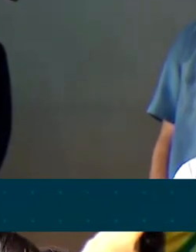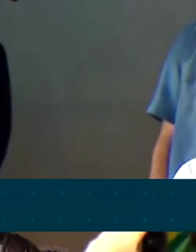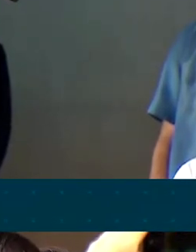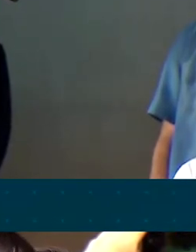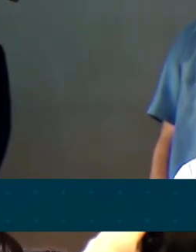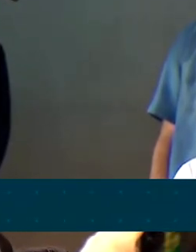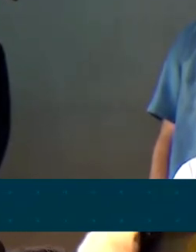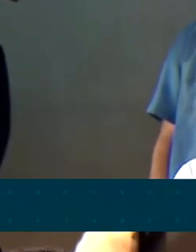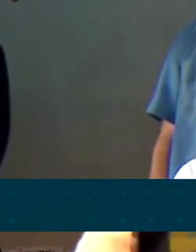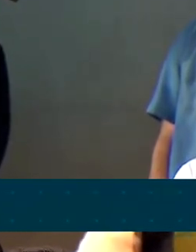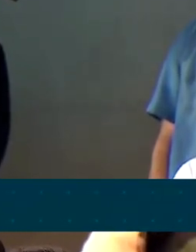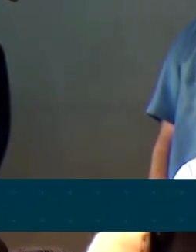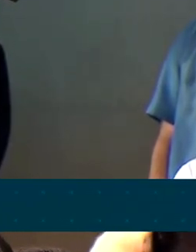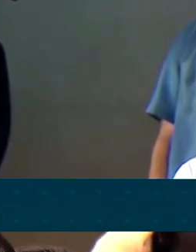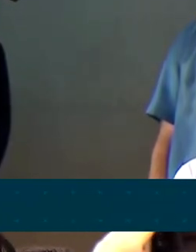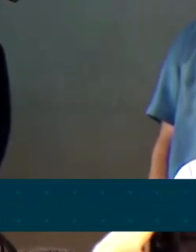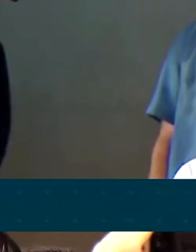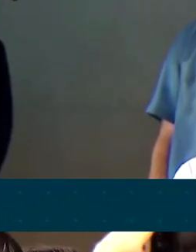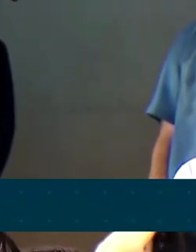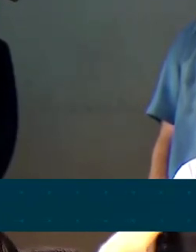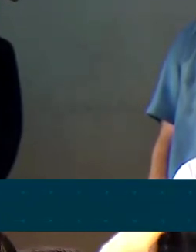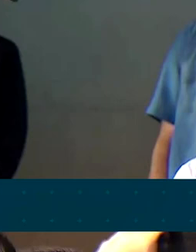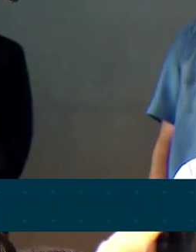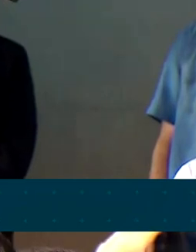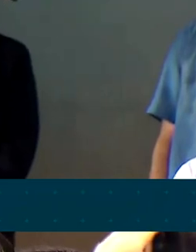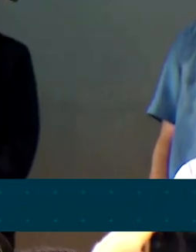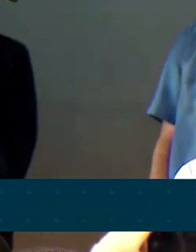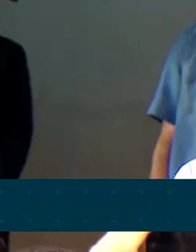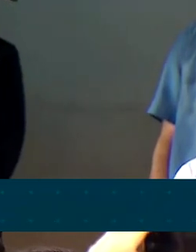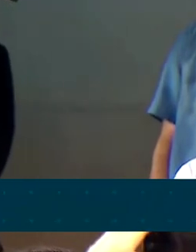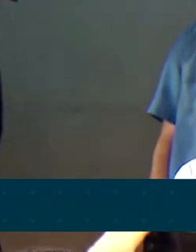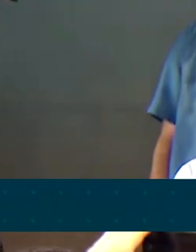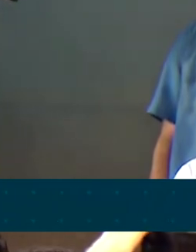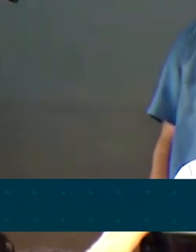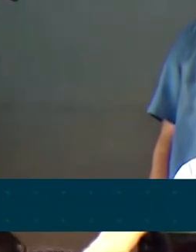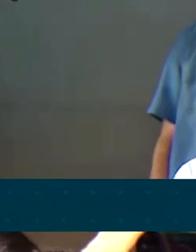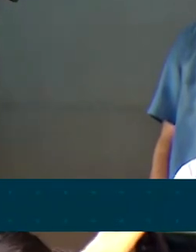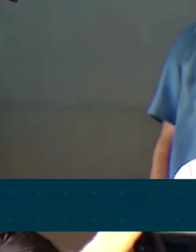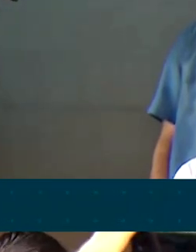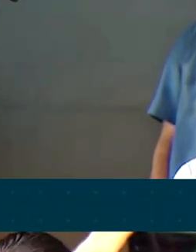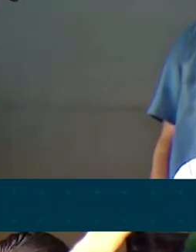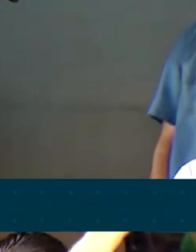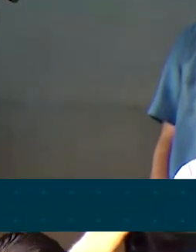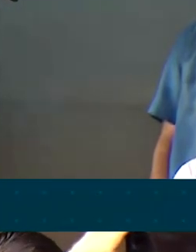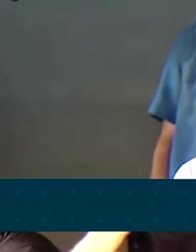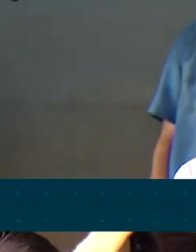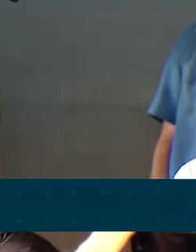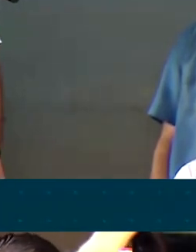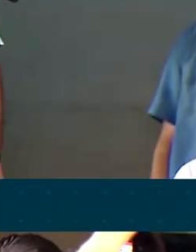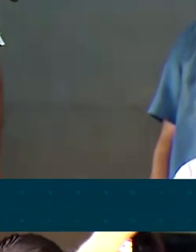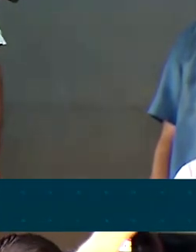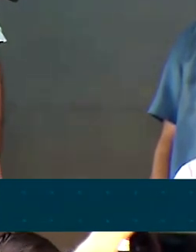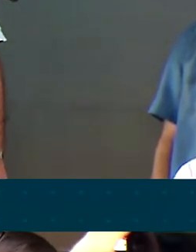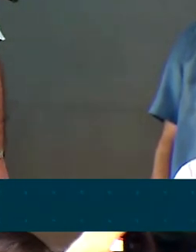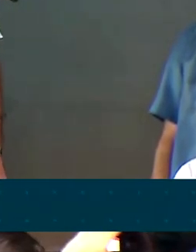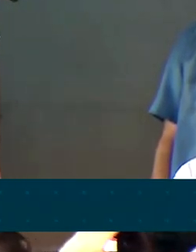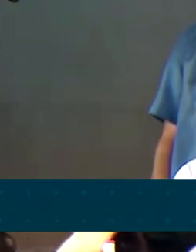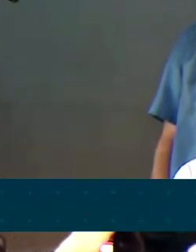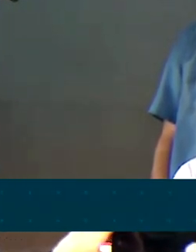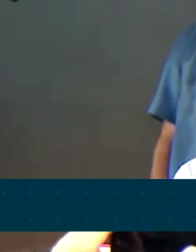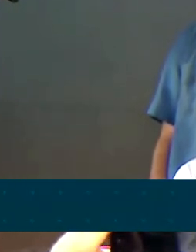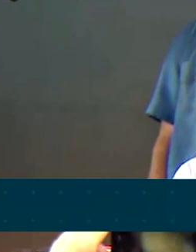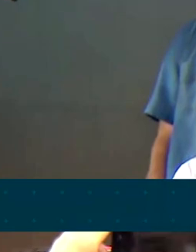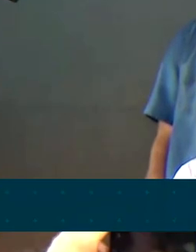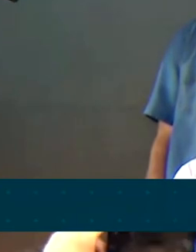necessário ampliar o acesso a médicos de verdade que possam atuar